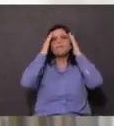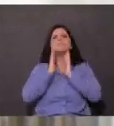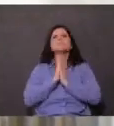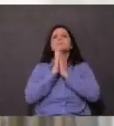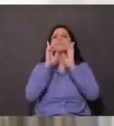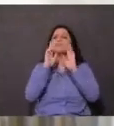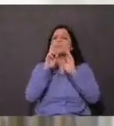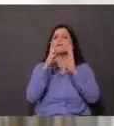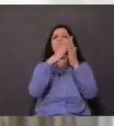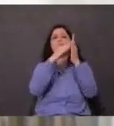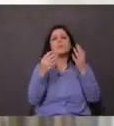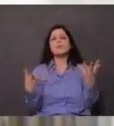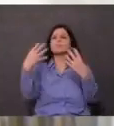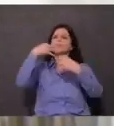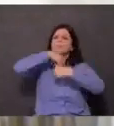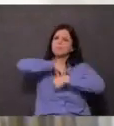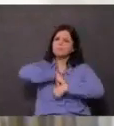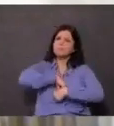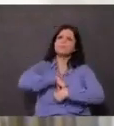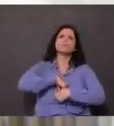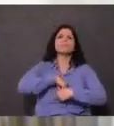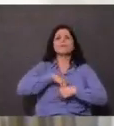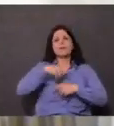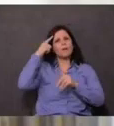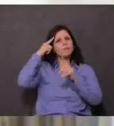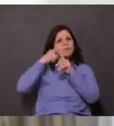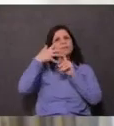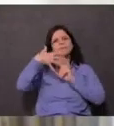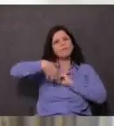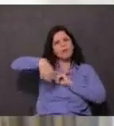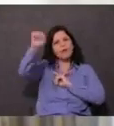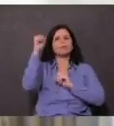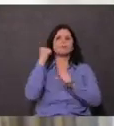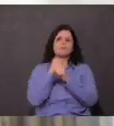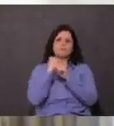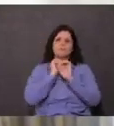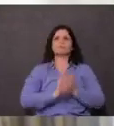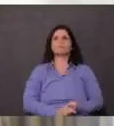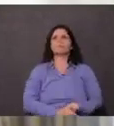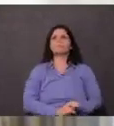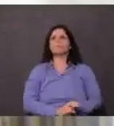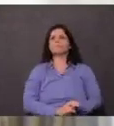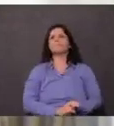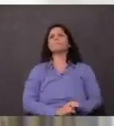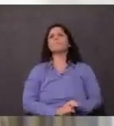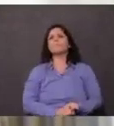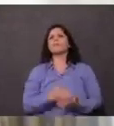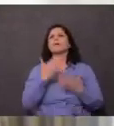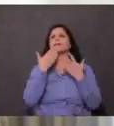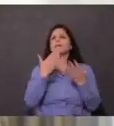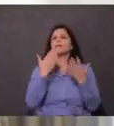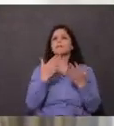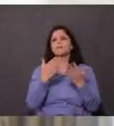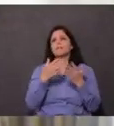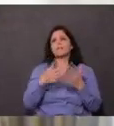sempre modelo e inspiração para o seu serviço apostólico. Agradeço ao Sr. Reitor, ao Padre